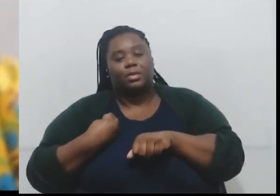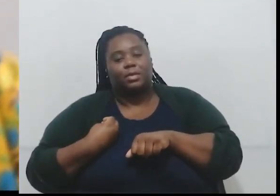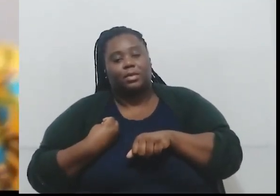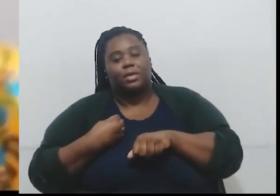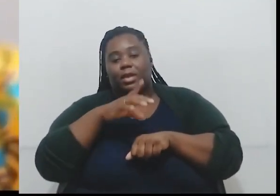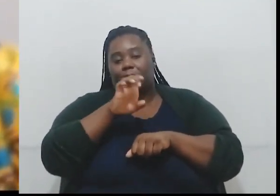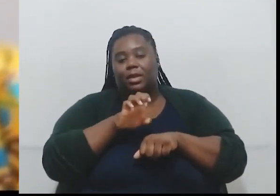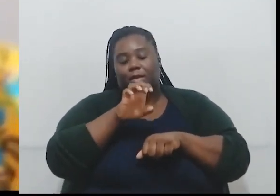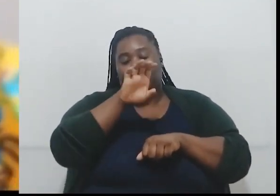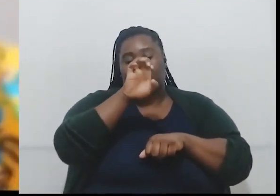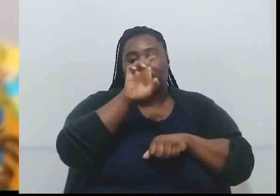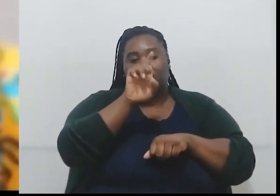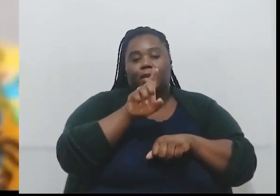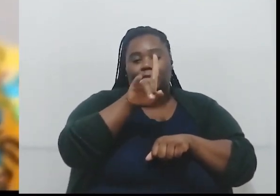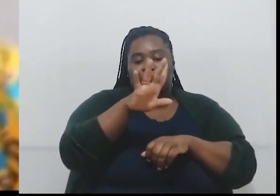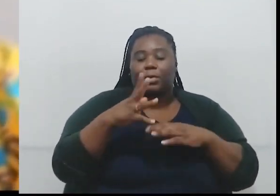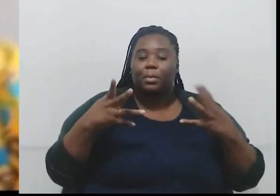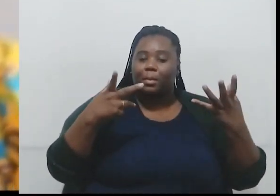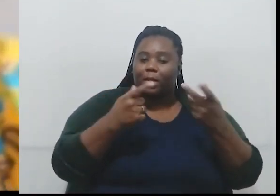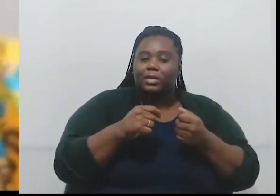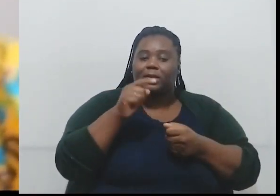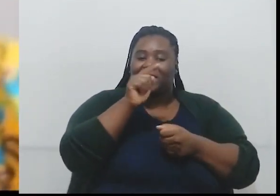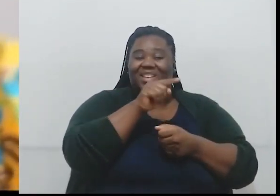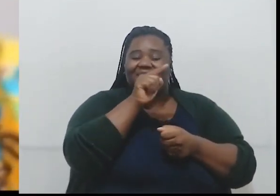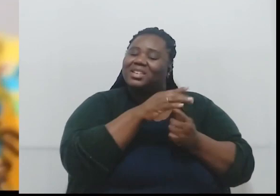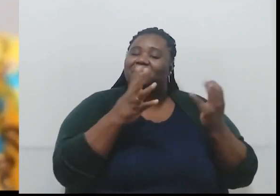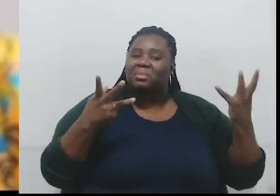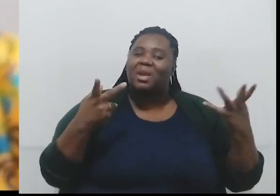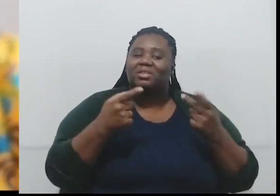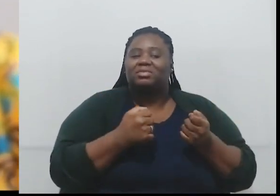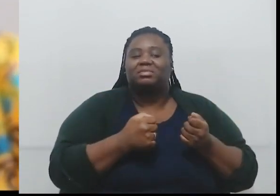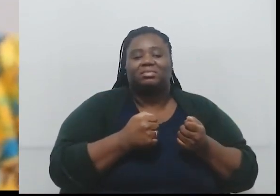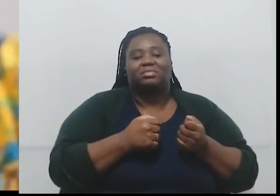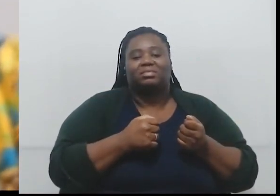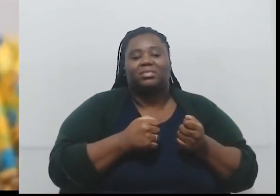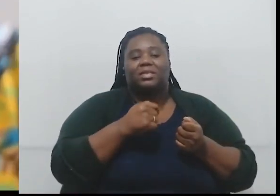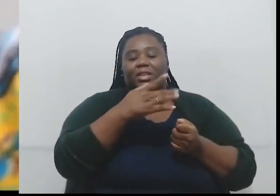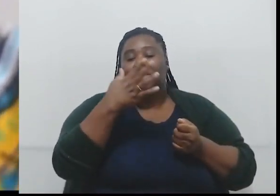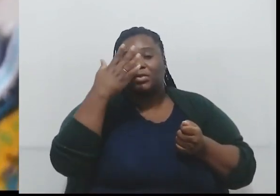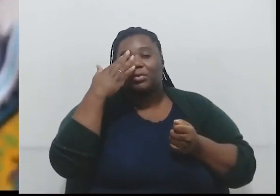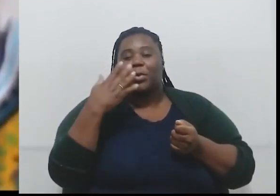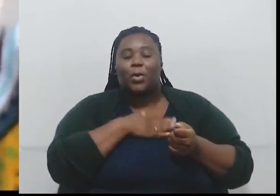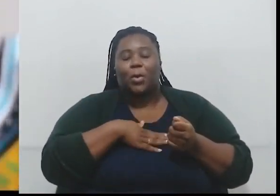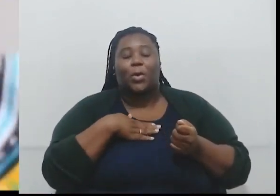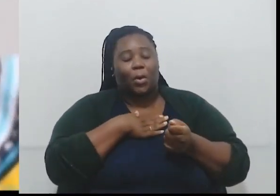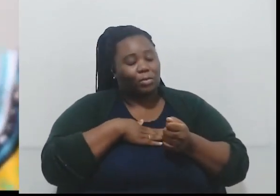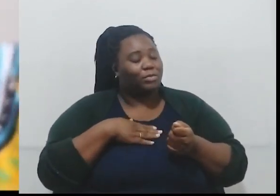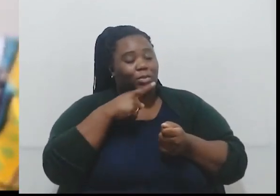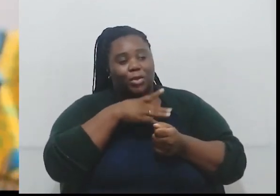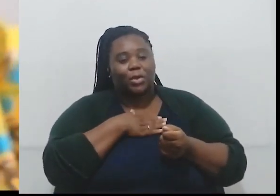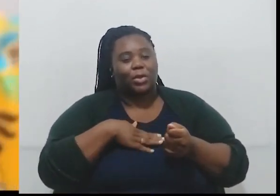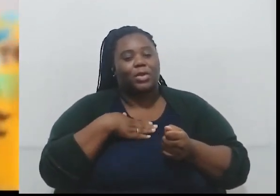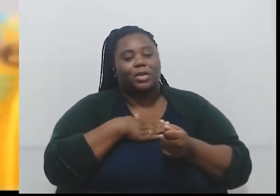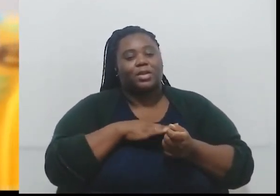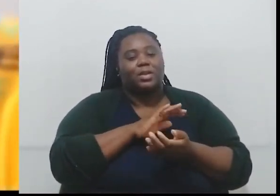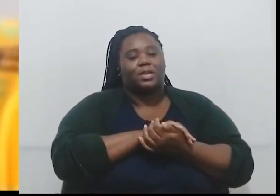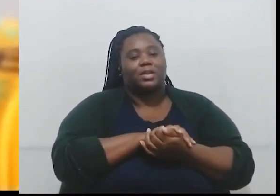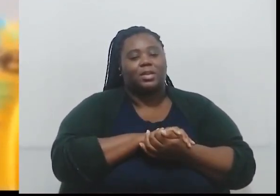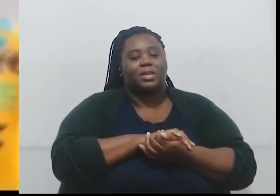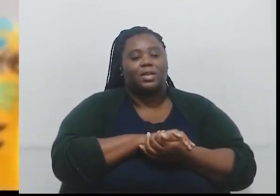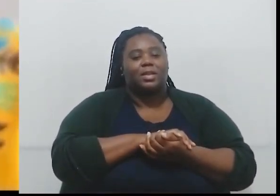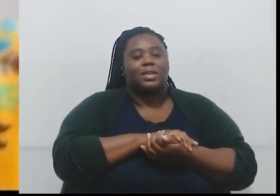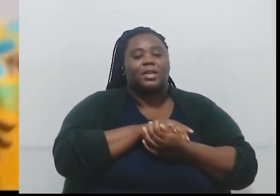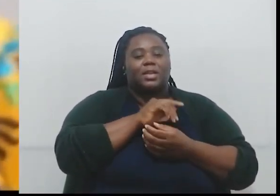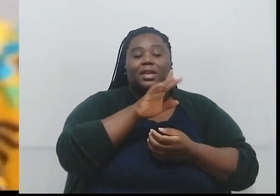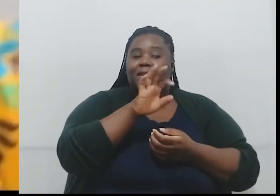Exu também, que é um cara maravilhoso. Ele é maravilhoso. Então, eu sou muito fã de Exu. Eu sou muito fã dele. Ele é